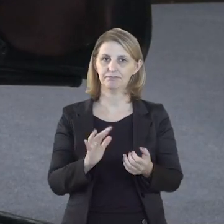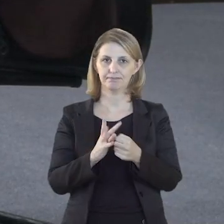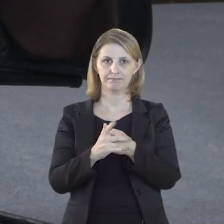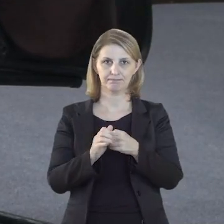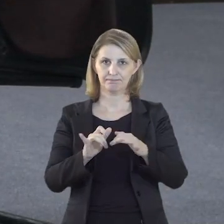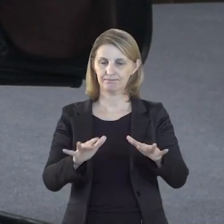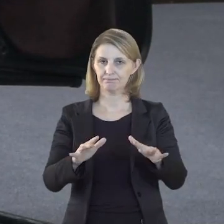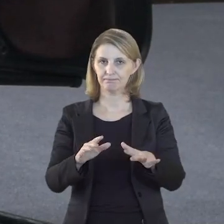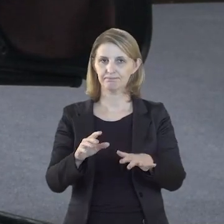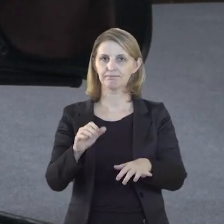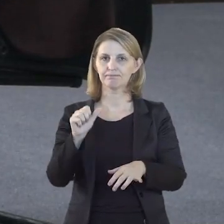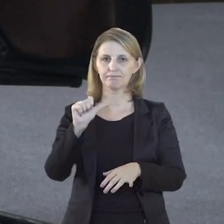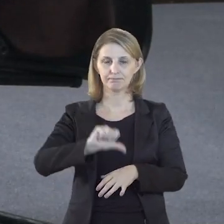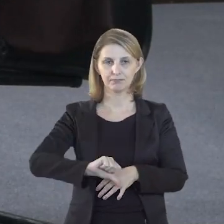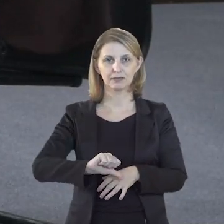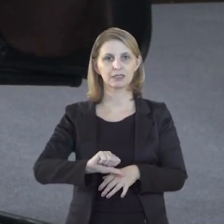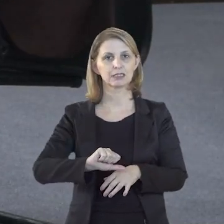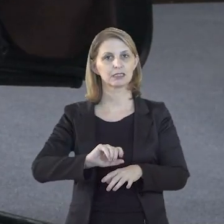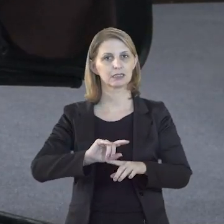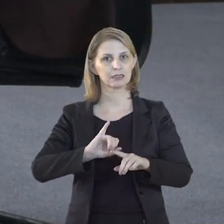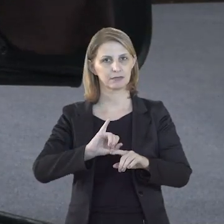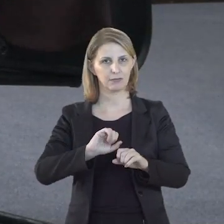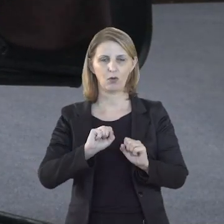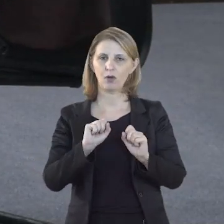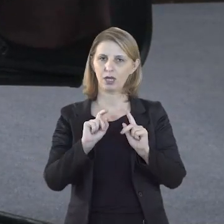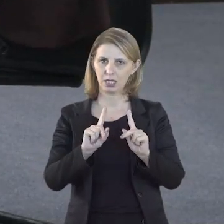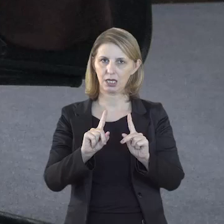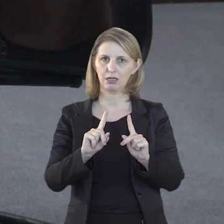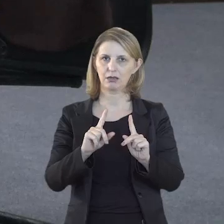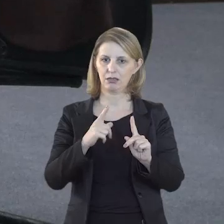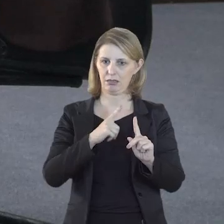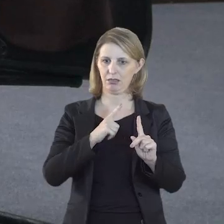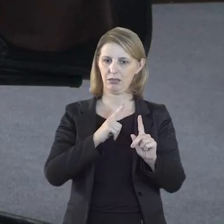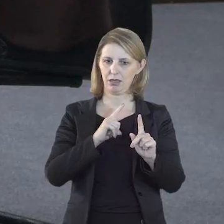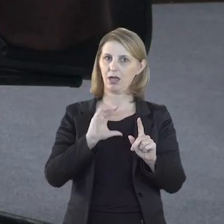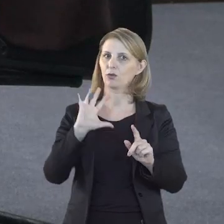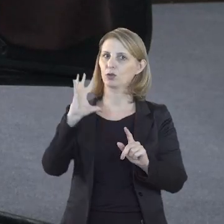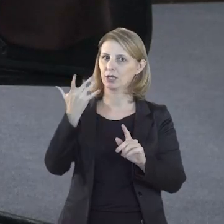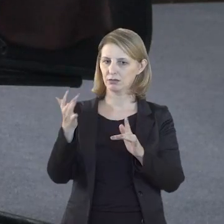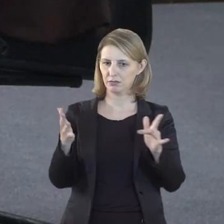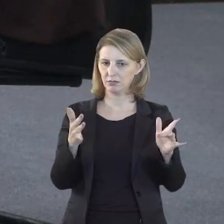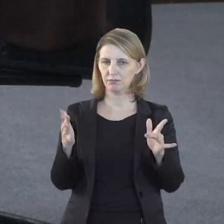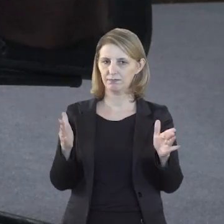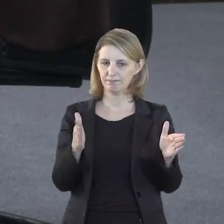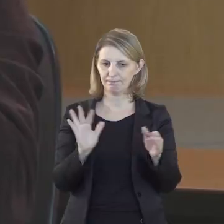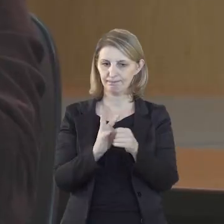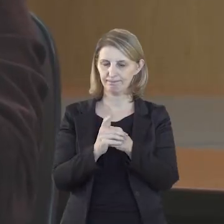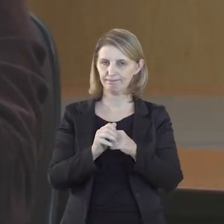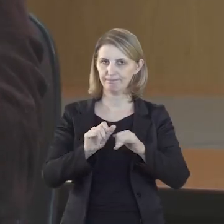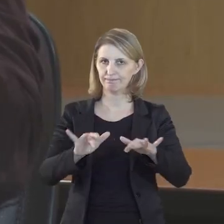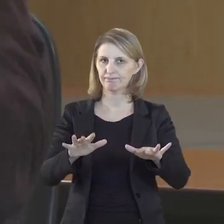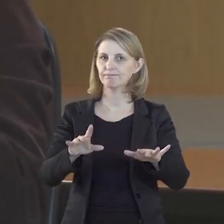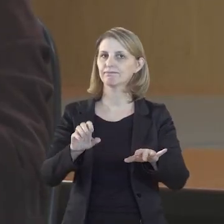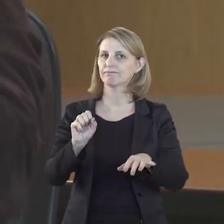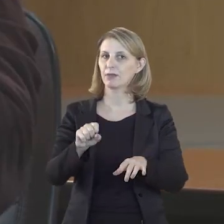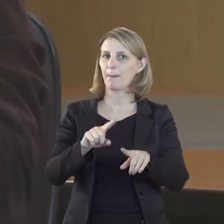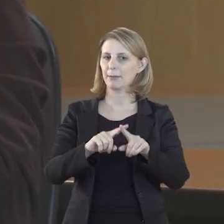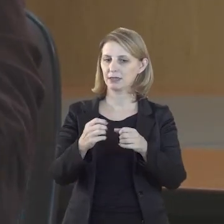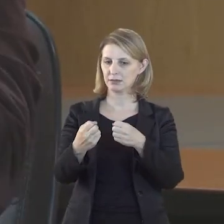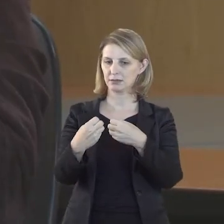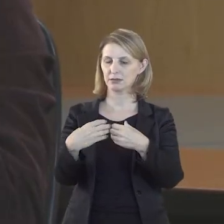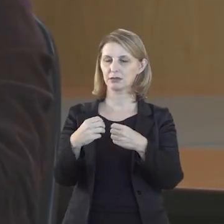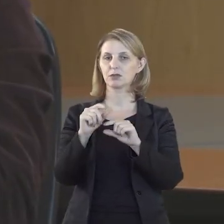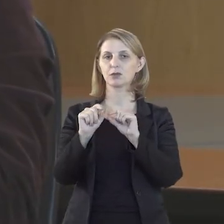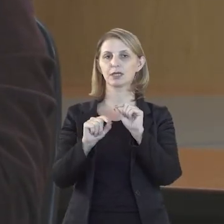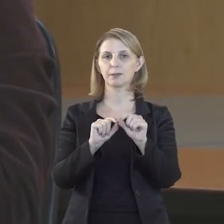ela é terrível. É inquestionável. A questão é o seguinte, não é negar a realidade. Nós não